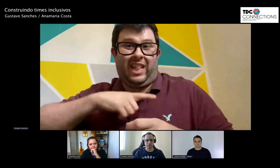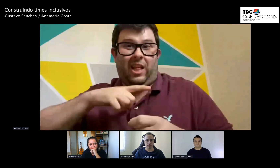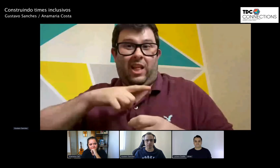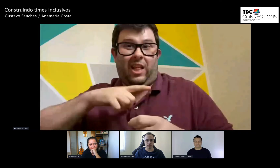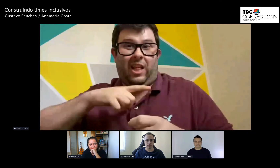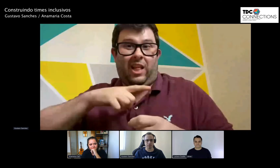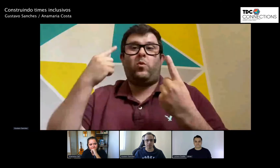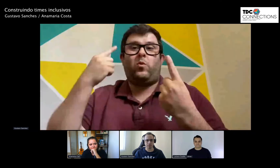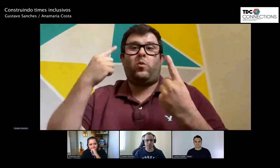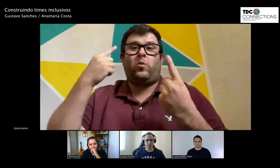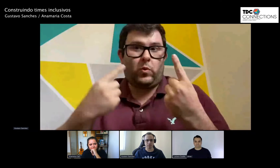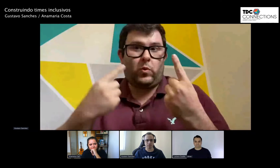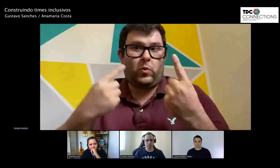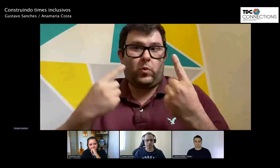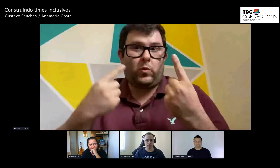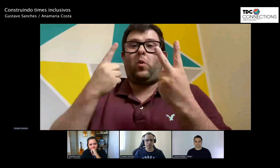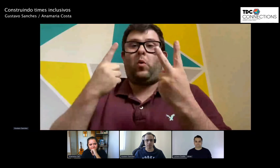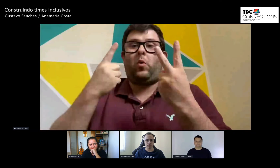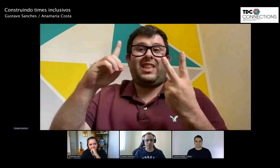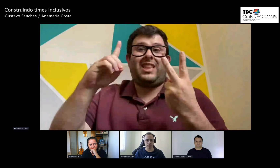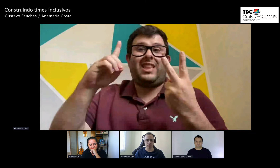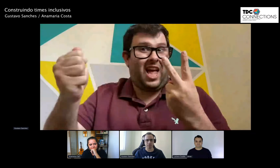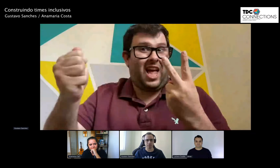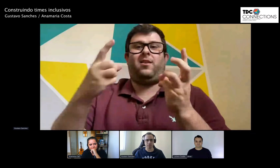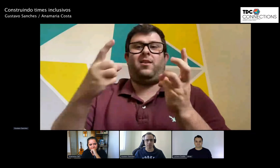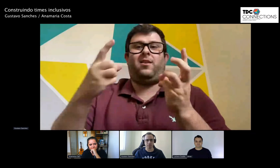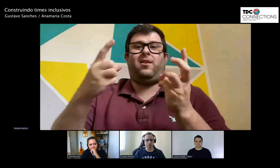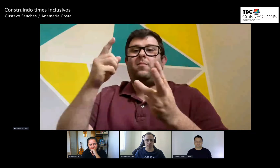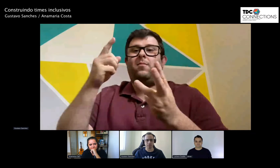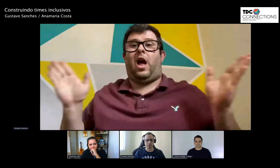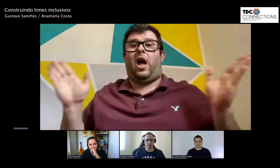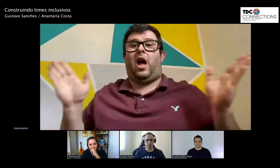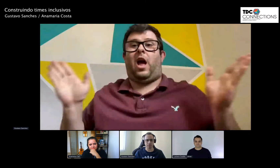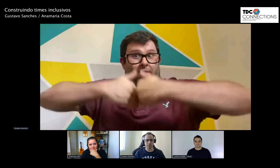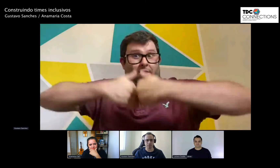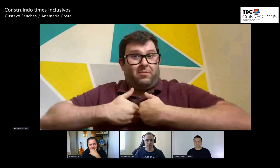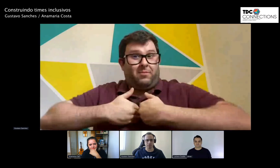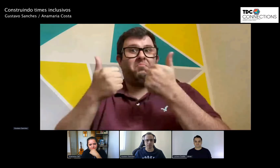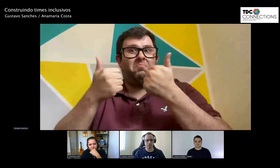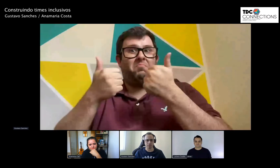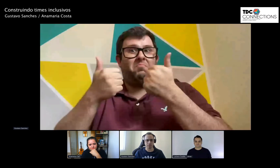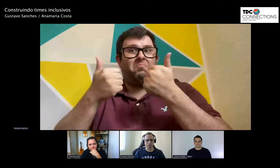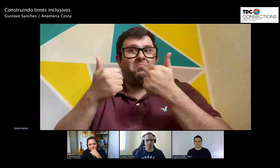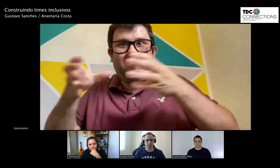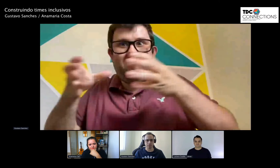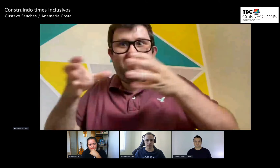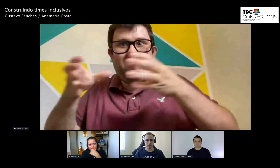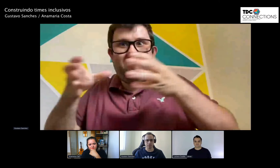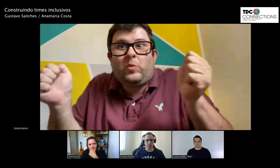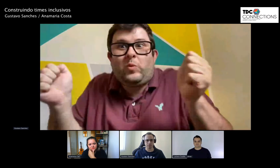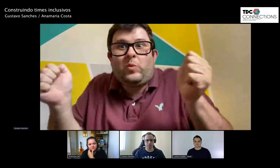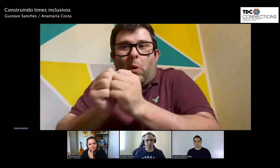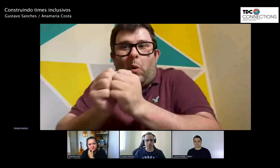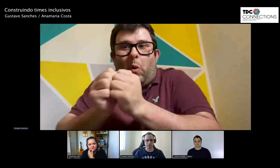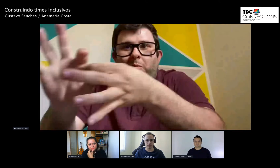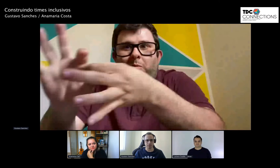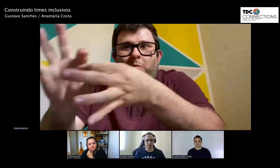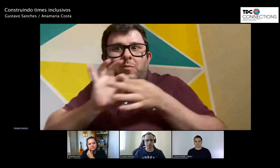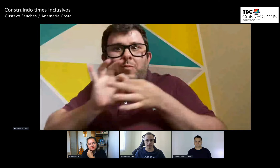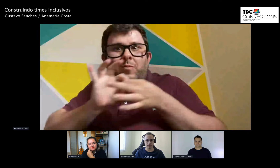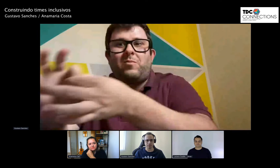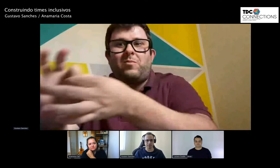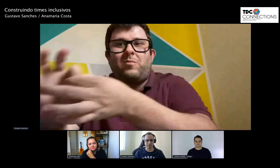diverso. E meu time tem uma pessoa surda, uma pessoa com deficiência auditiva, uma pessoa que está no espectro